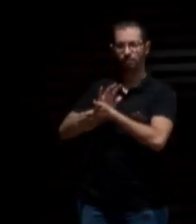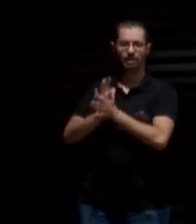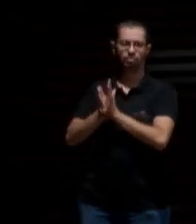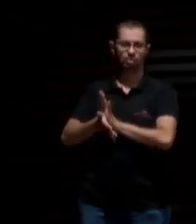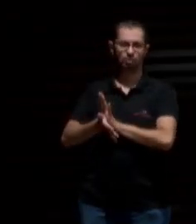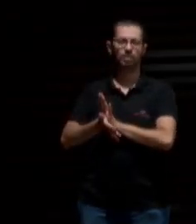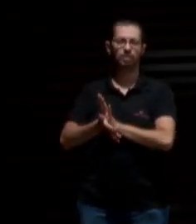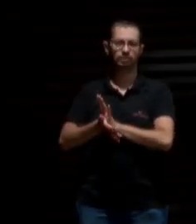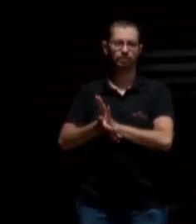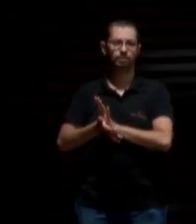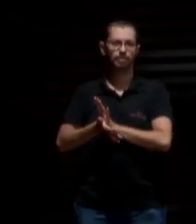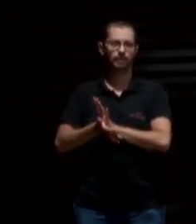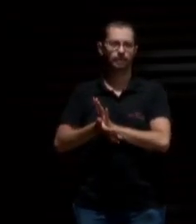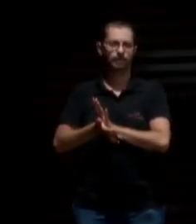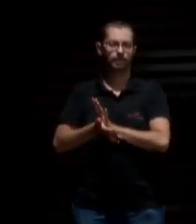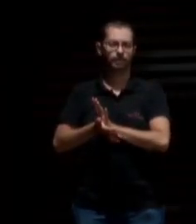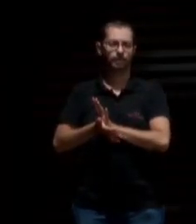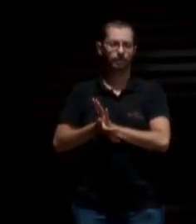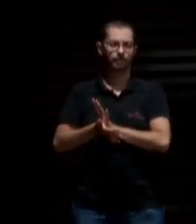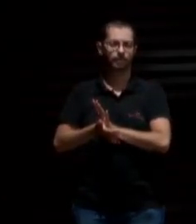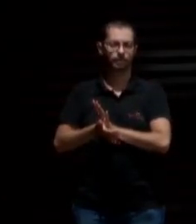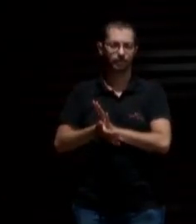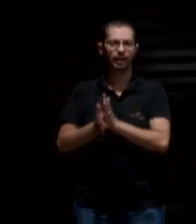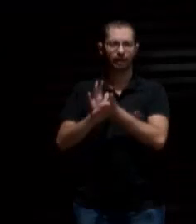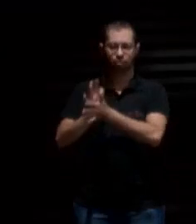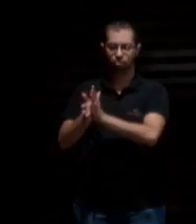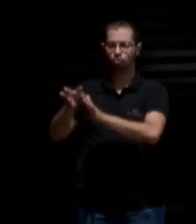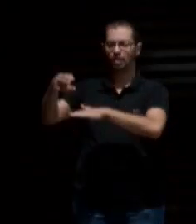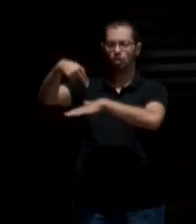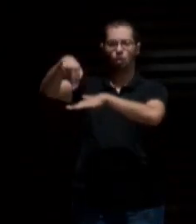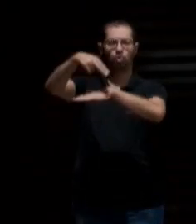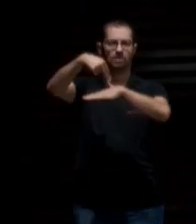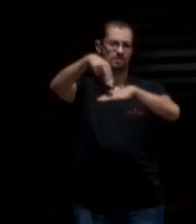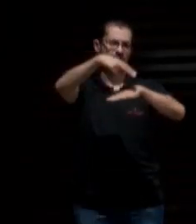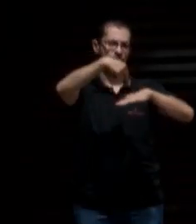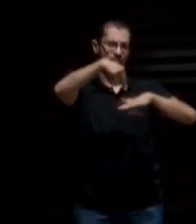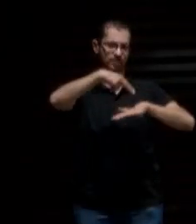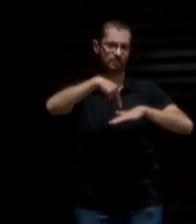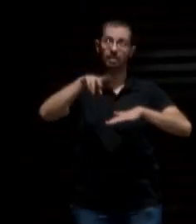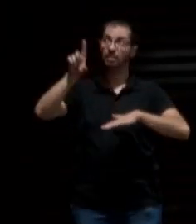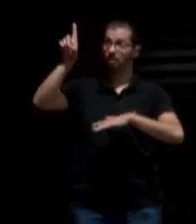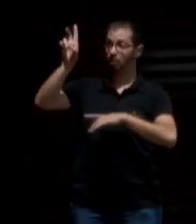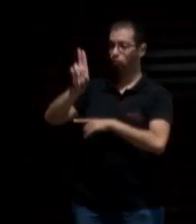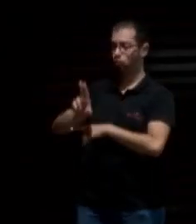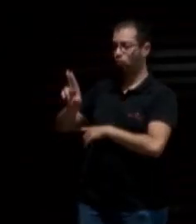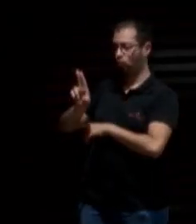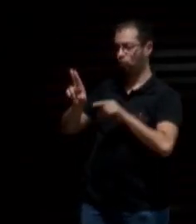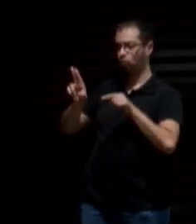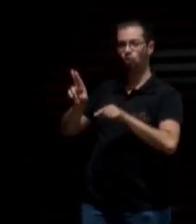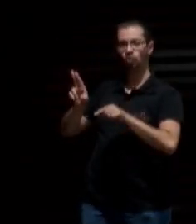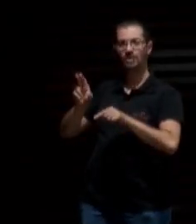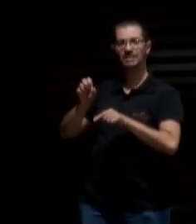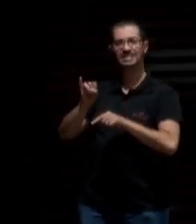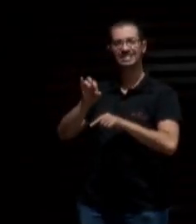e desarraigar não poucas nações. Deus usou a Síria, sim, como cetro, mas a Síria fez